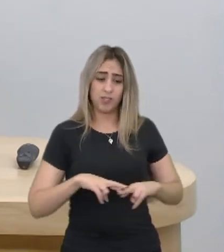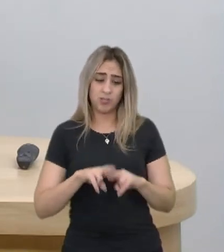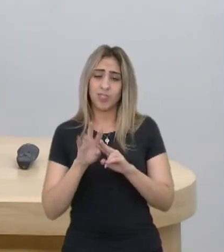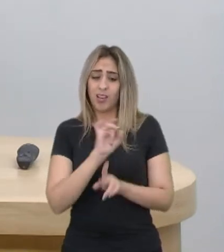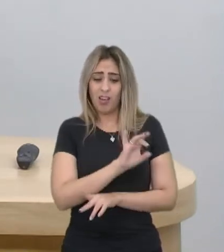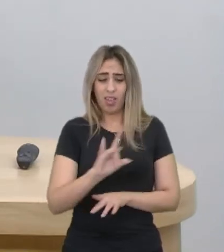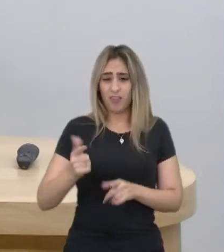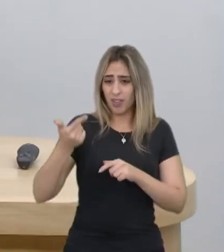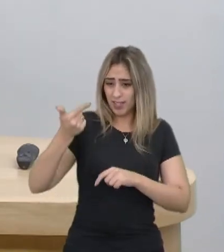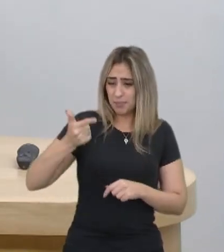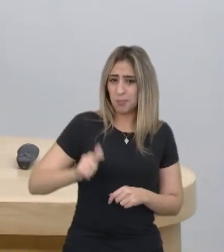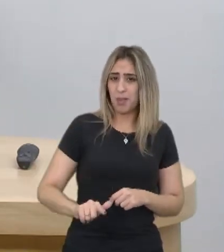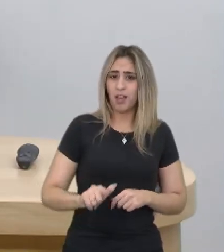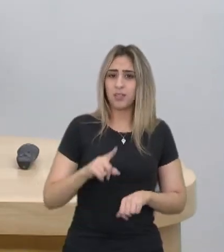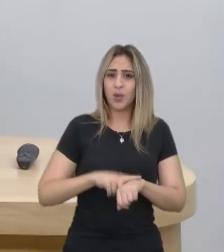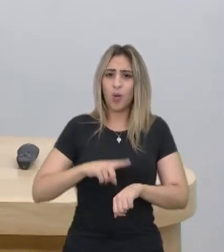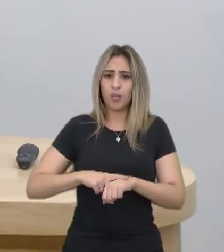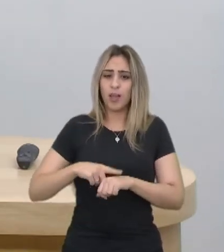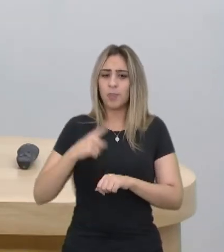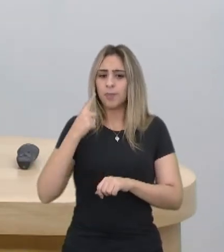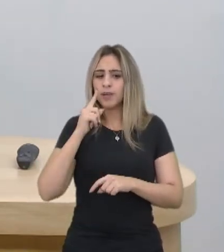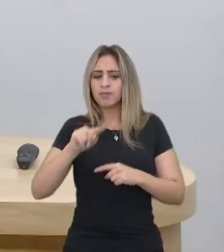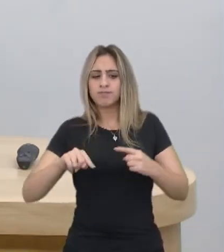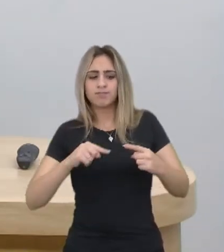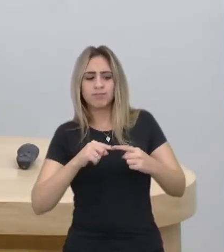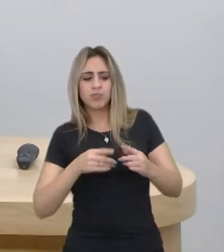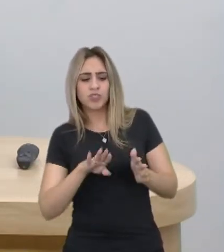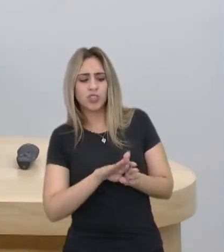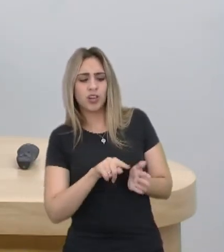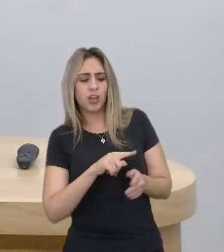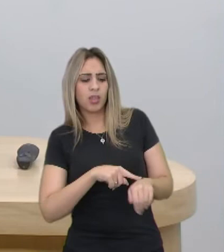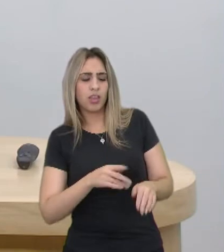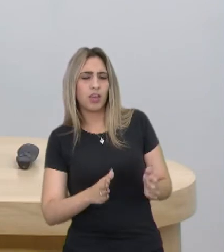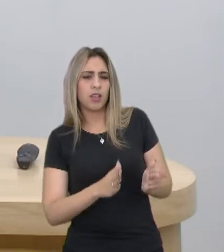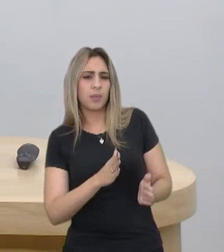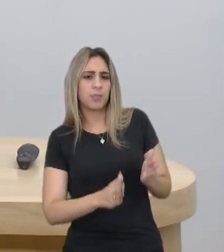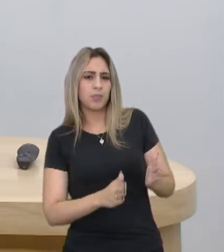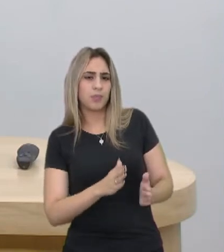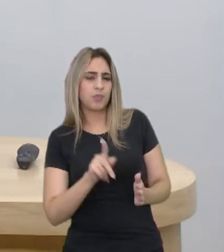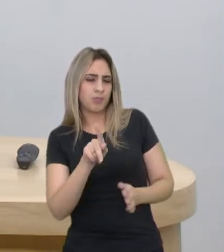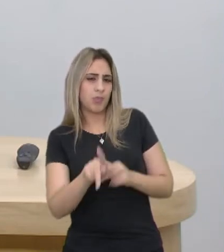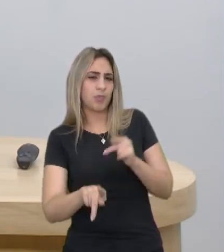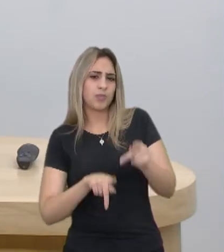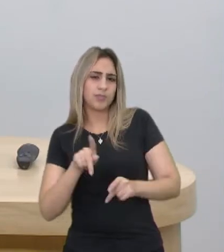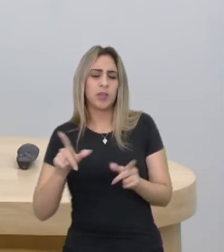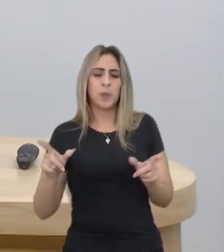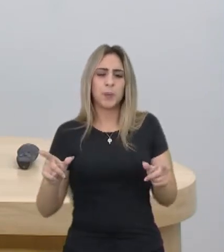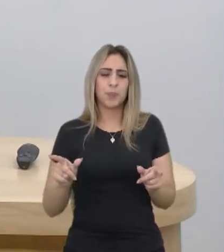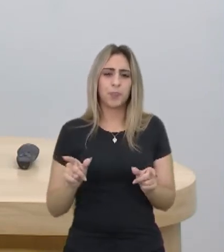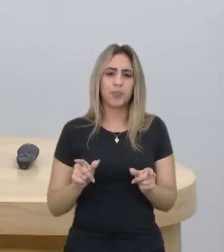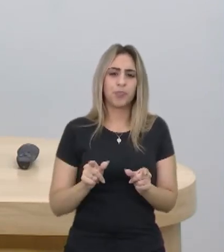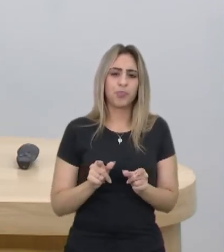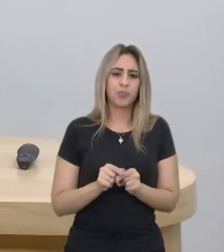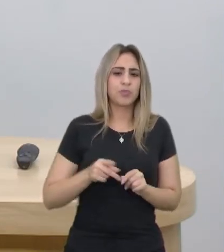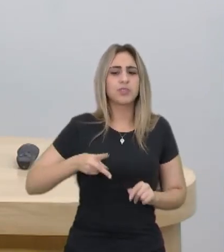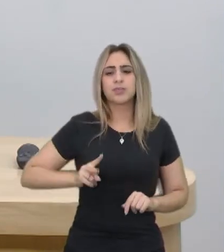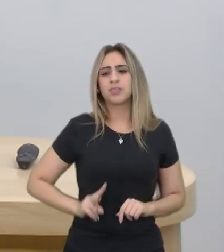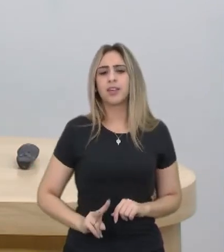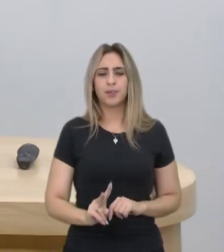vez, assim, o tempo para se chegar a determinados marcos, né, na população está diminuindo sempre, né?